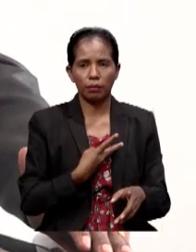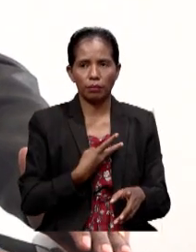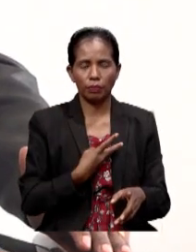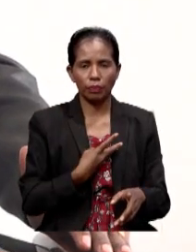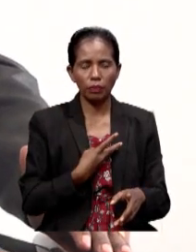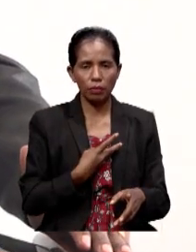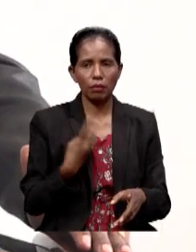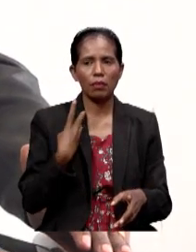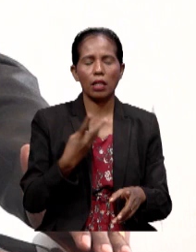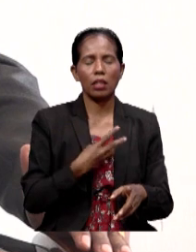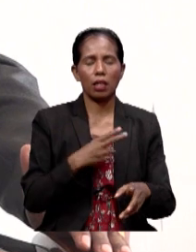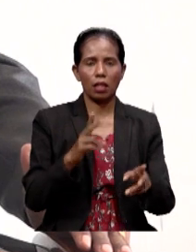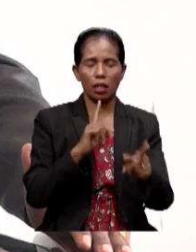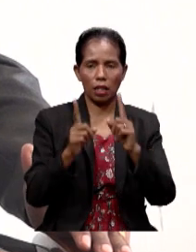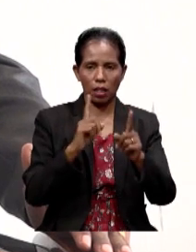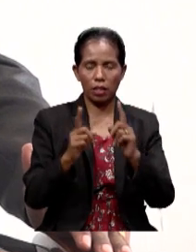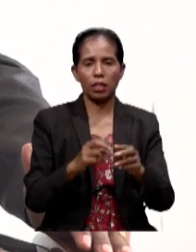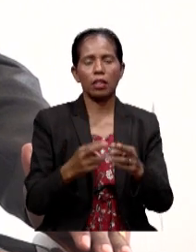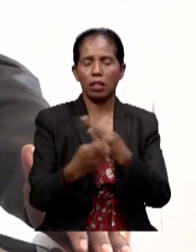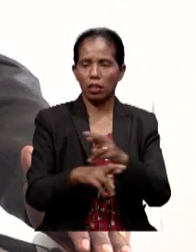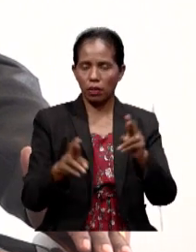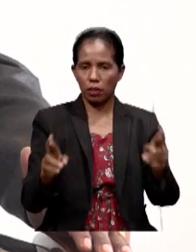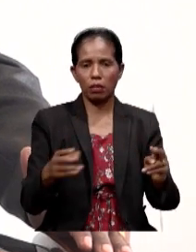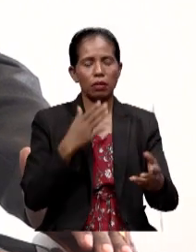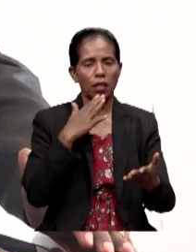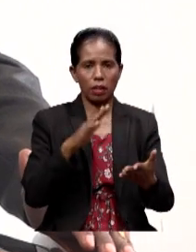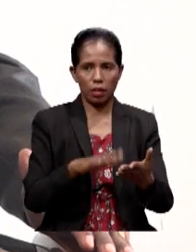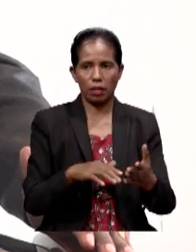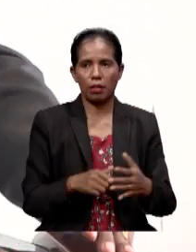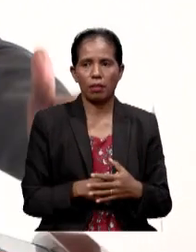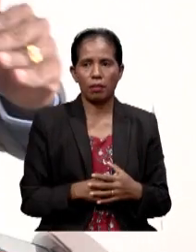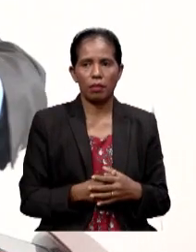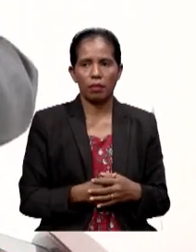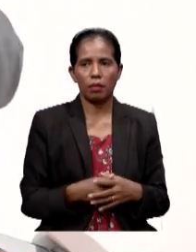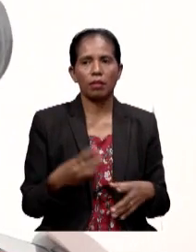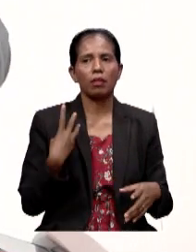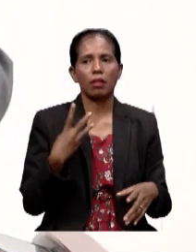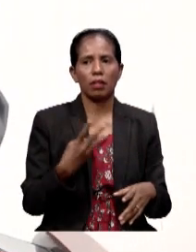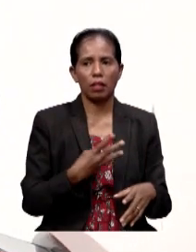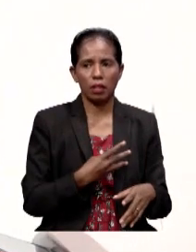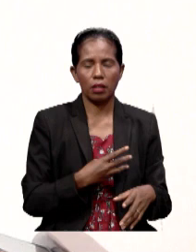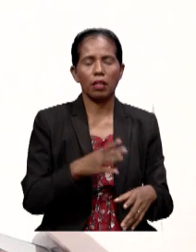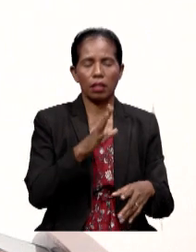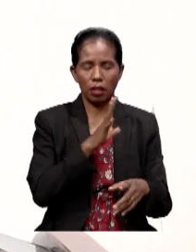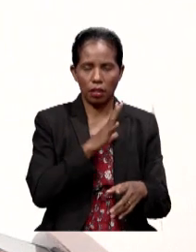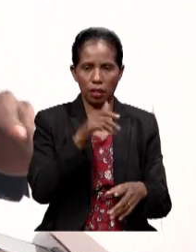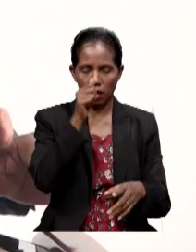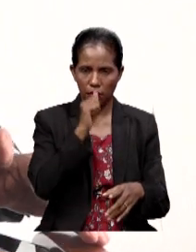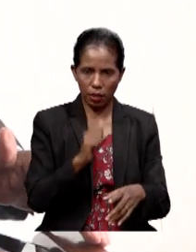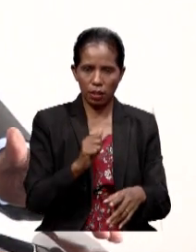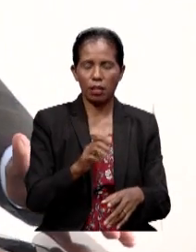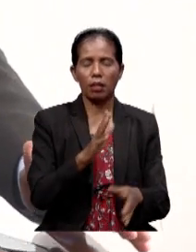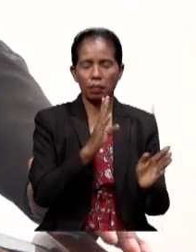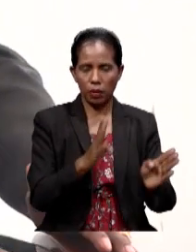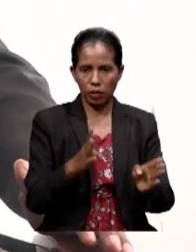buat tidak kuandu buru-buru, ini resultado selalu dia. Antara kita tinggi kalma, prosesurnya